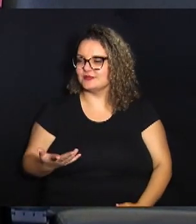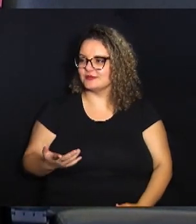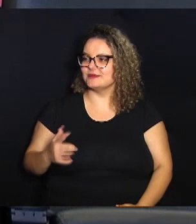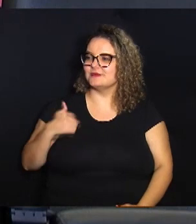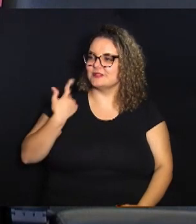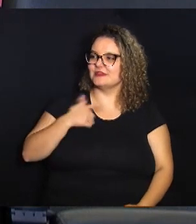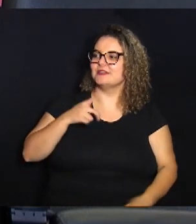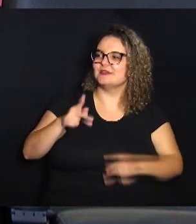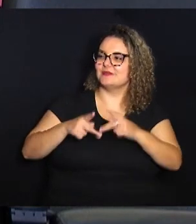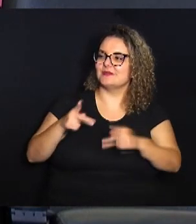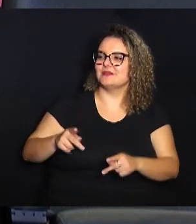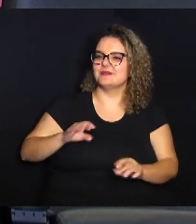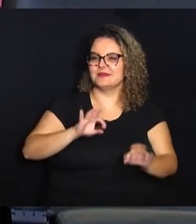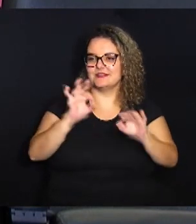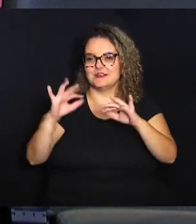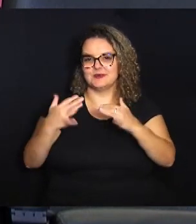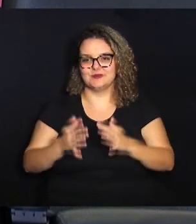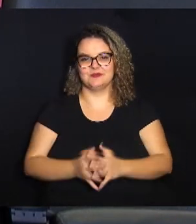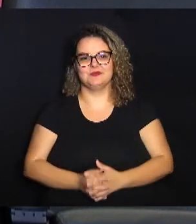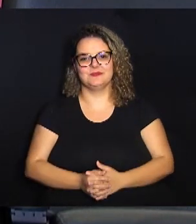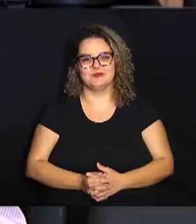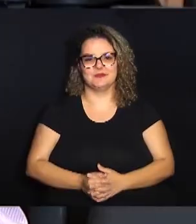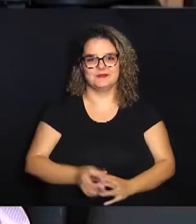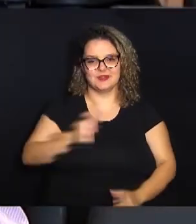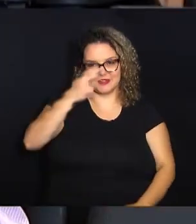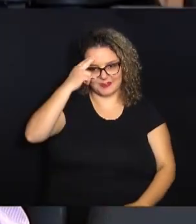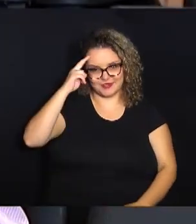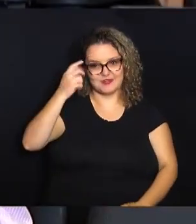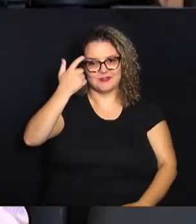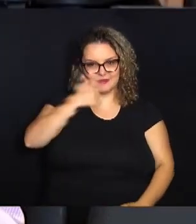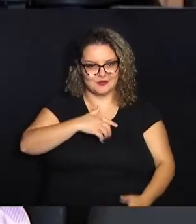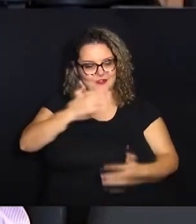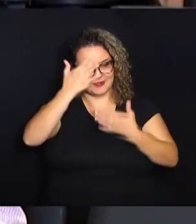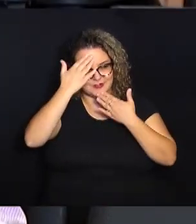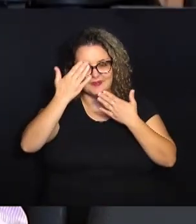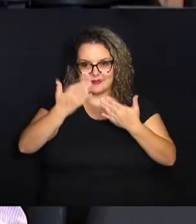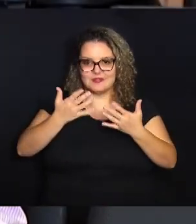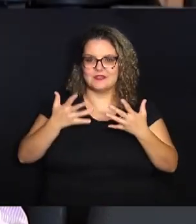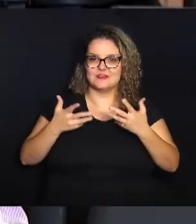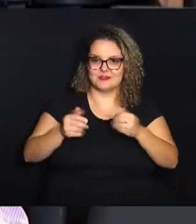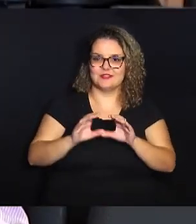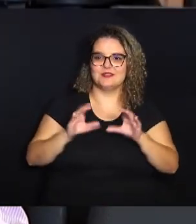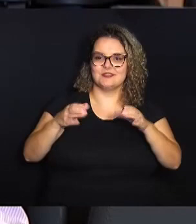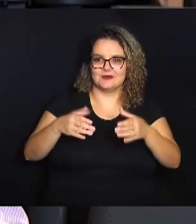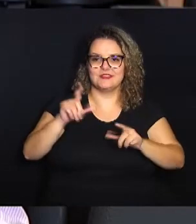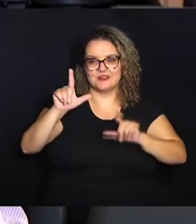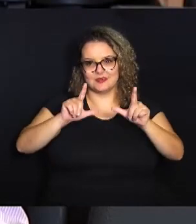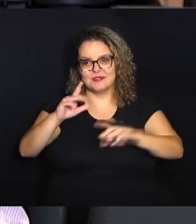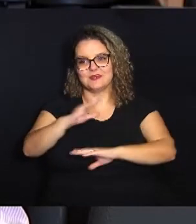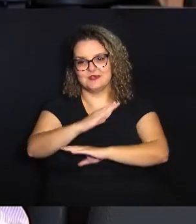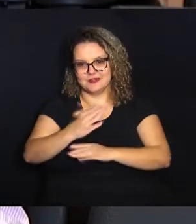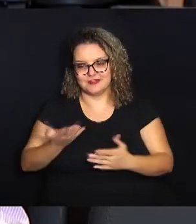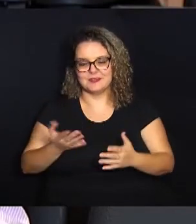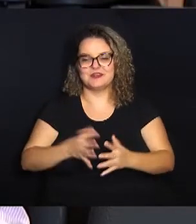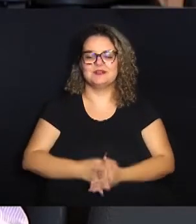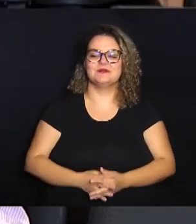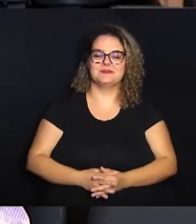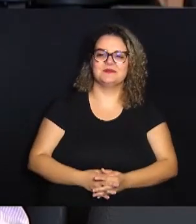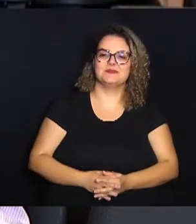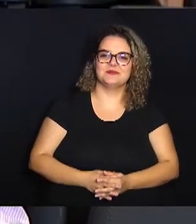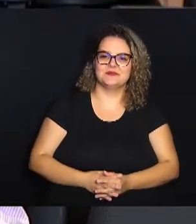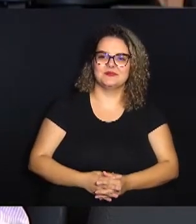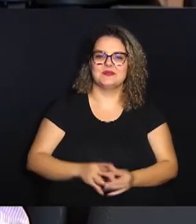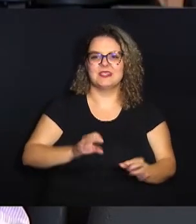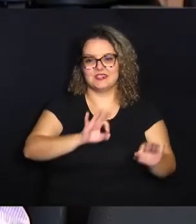nossa população, para quem está nos acompanhando. Gabriel, que agradeço você, a equipe da TV Câmara, né, que está